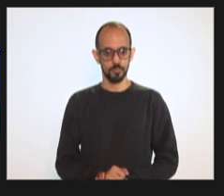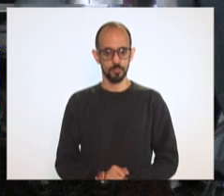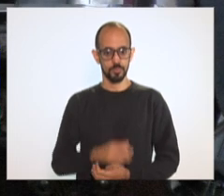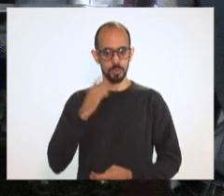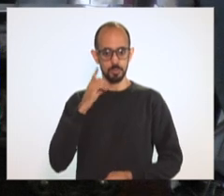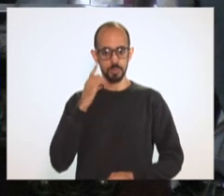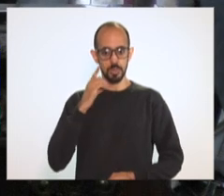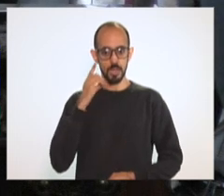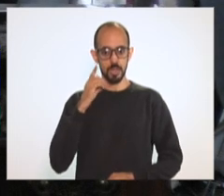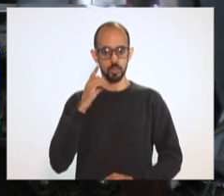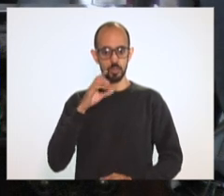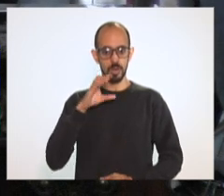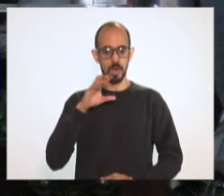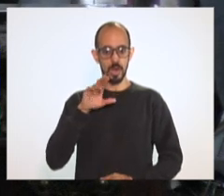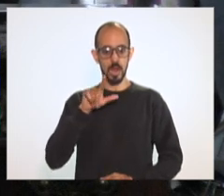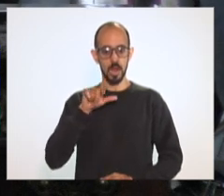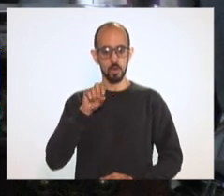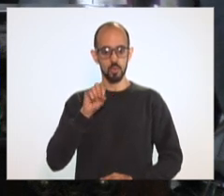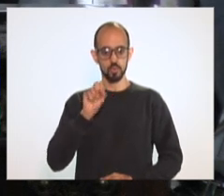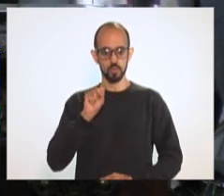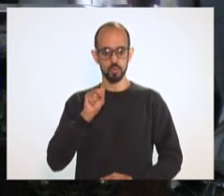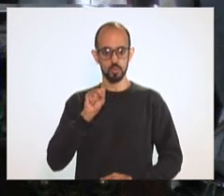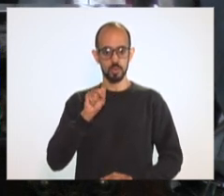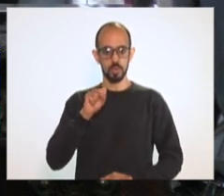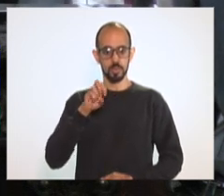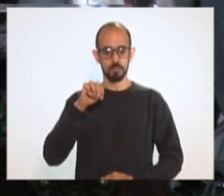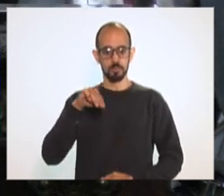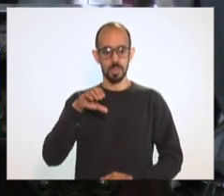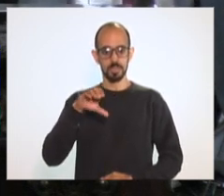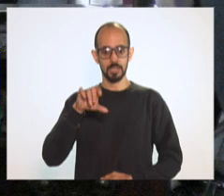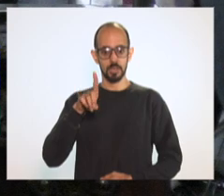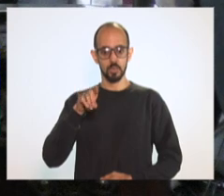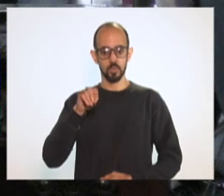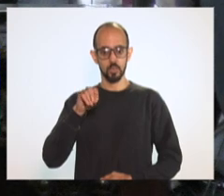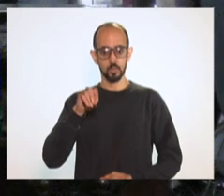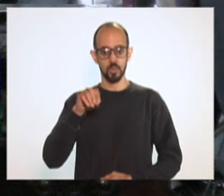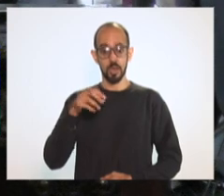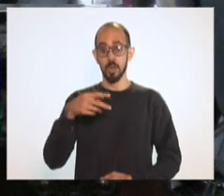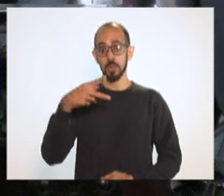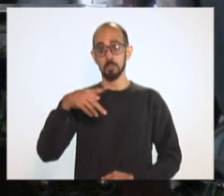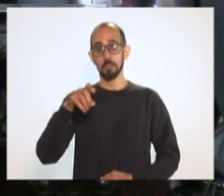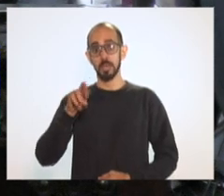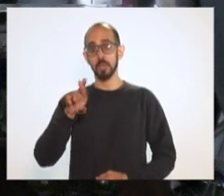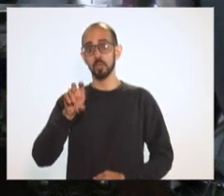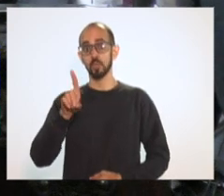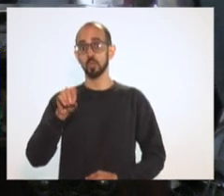Deputado Carlos Macedo. Deputado Pedro Ricardo.